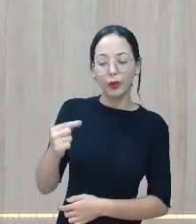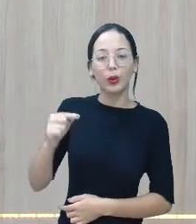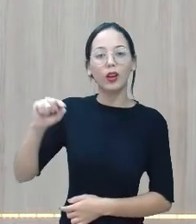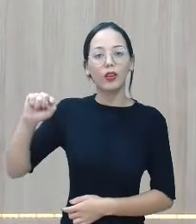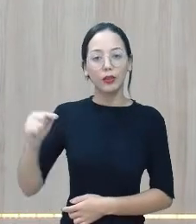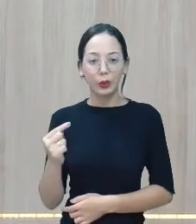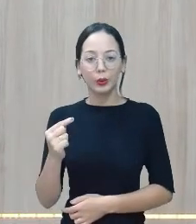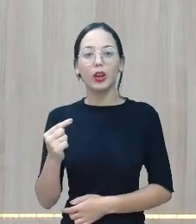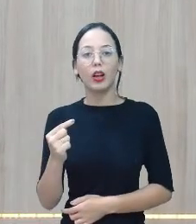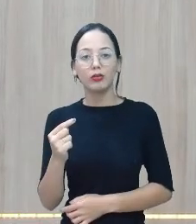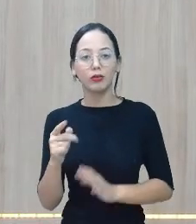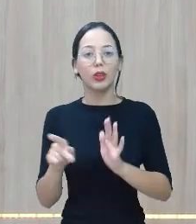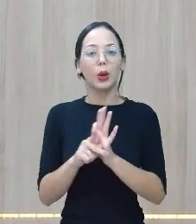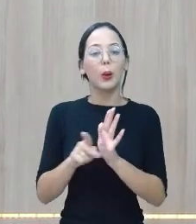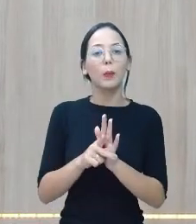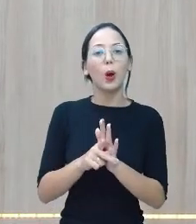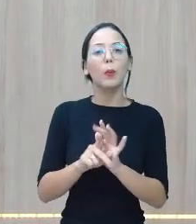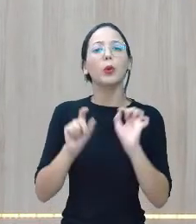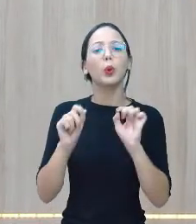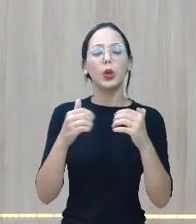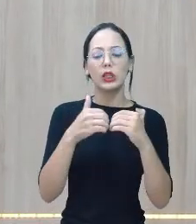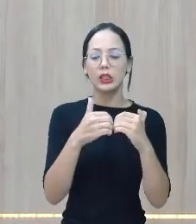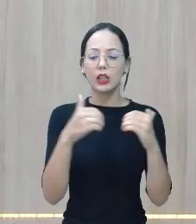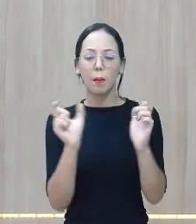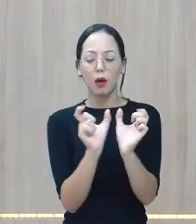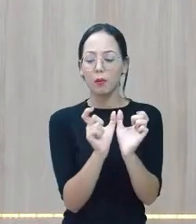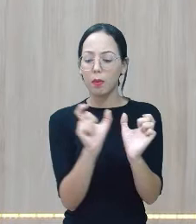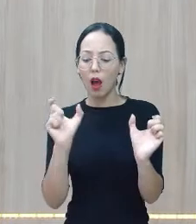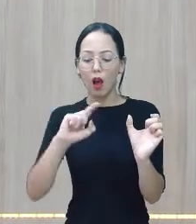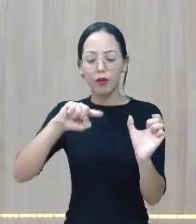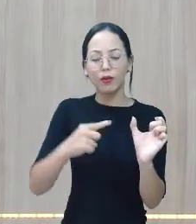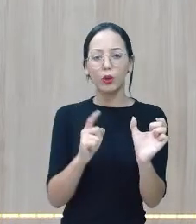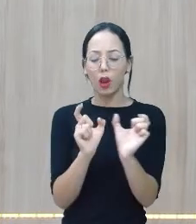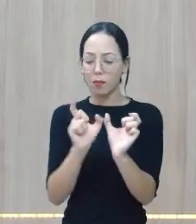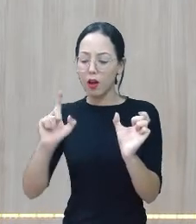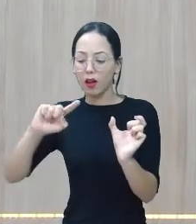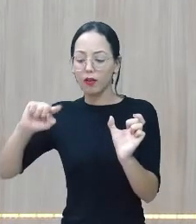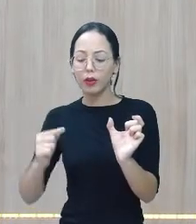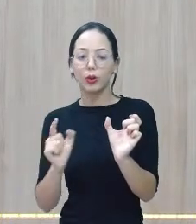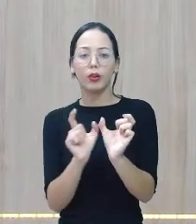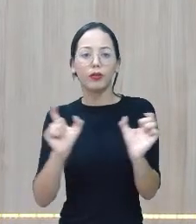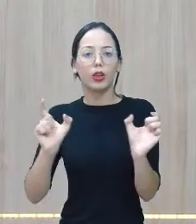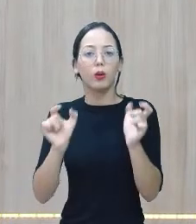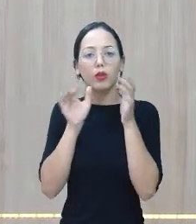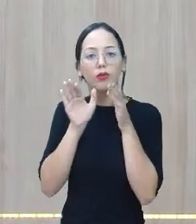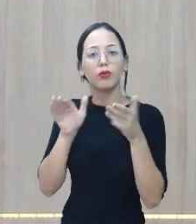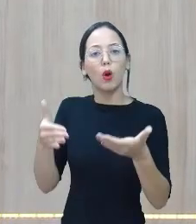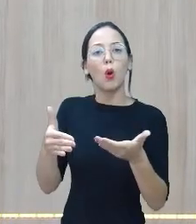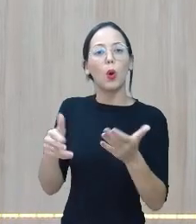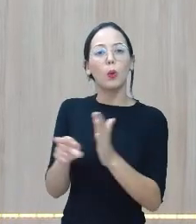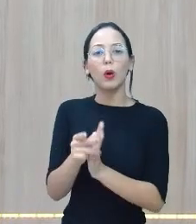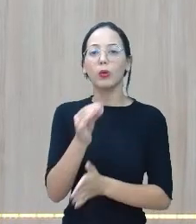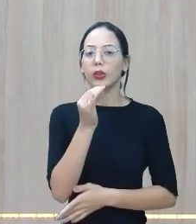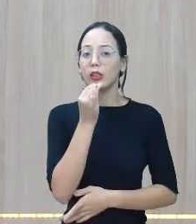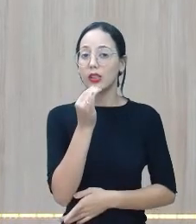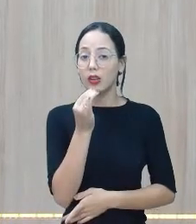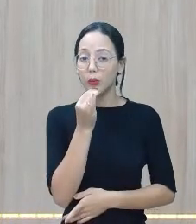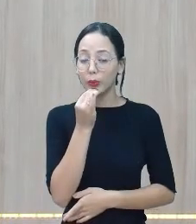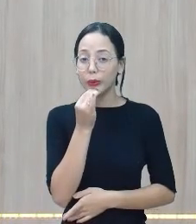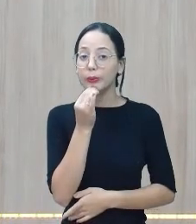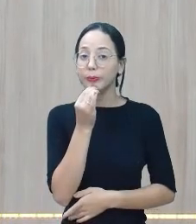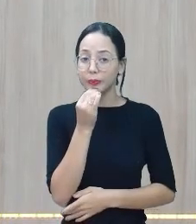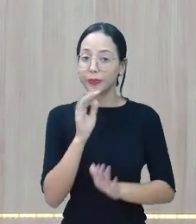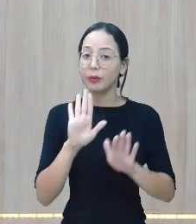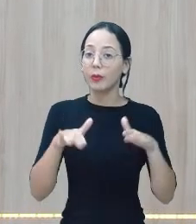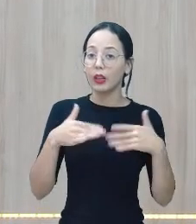sendo esse objeto que separa, não é? Dá ênfase, dando ali para este exemplo. Então, nós